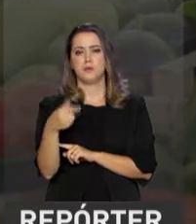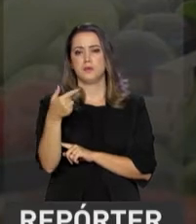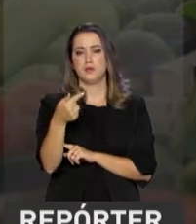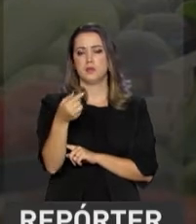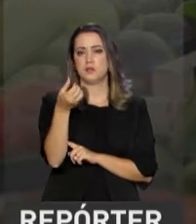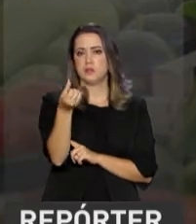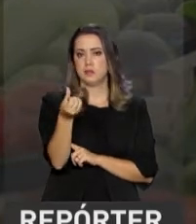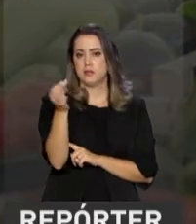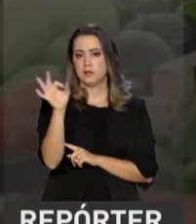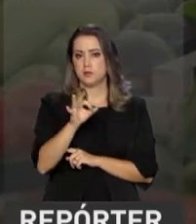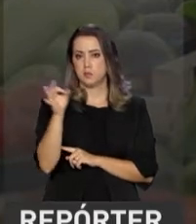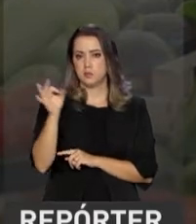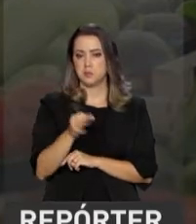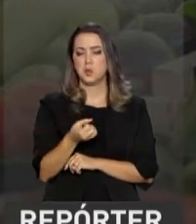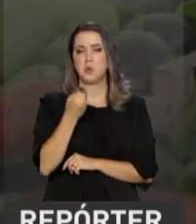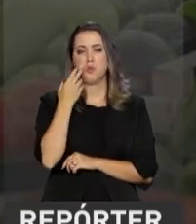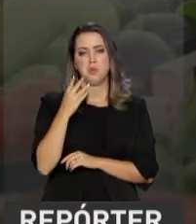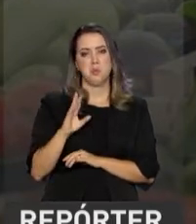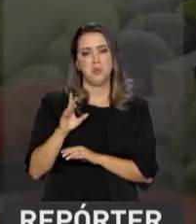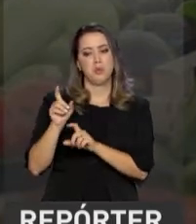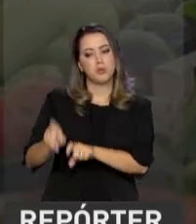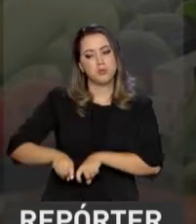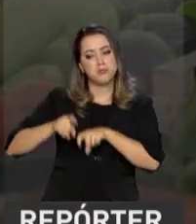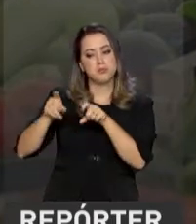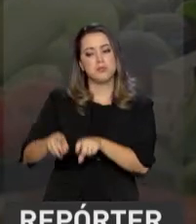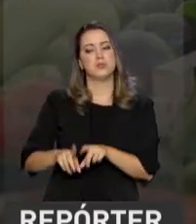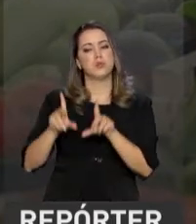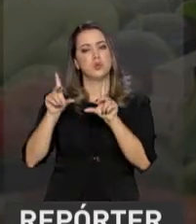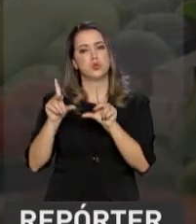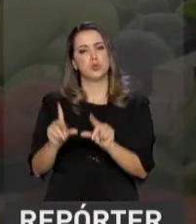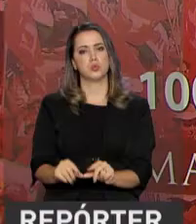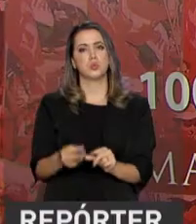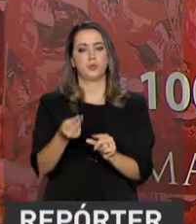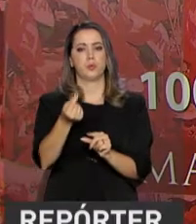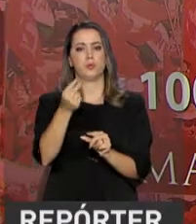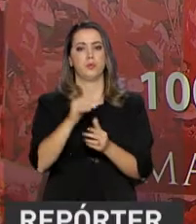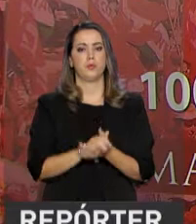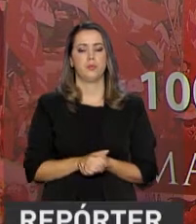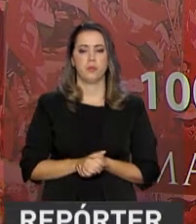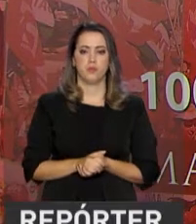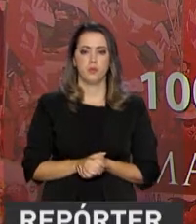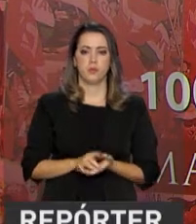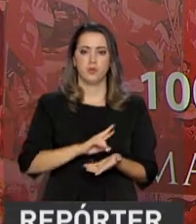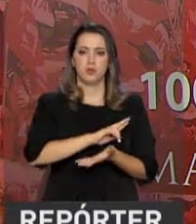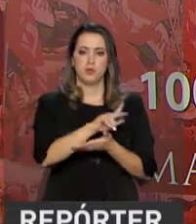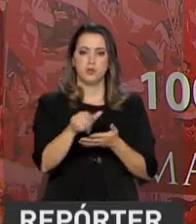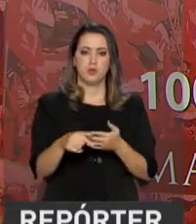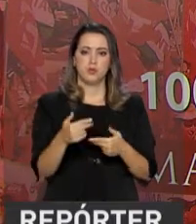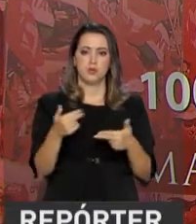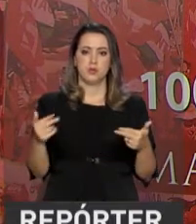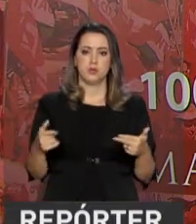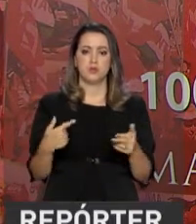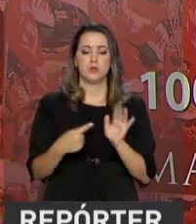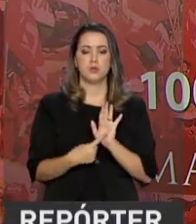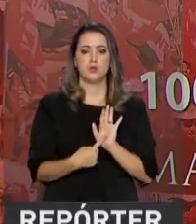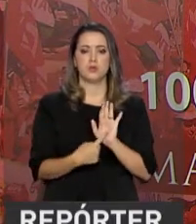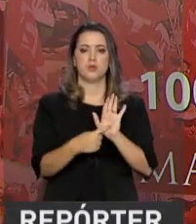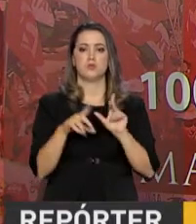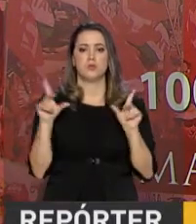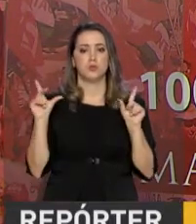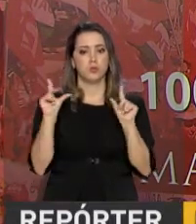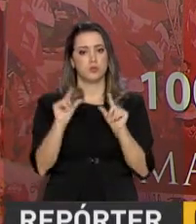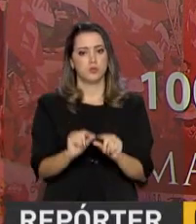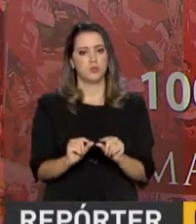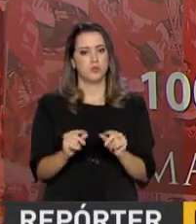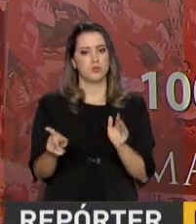2,76%. As boas safras de 2017 ajudaram na redução dos preços. A maioria dos produtos apresentou uma redução em relação